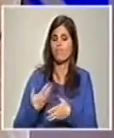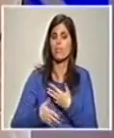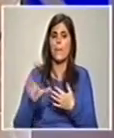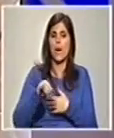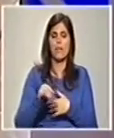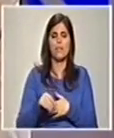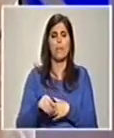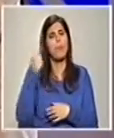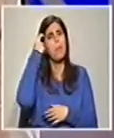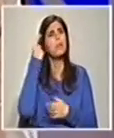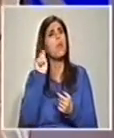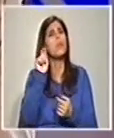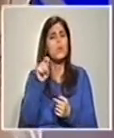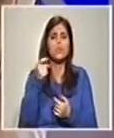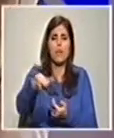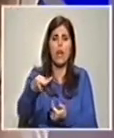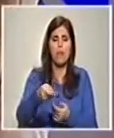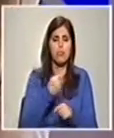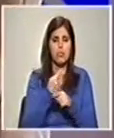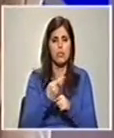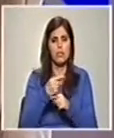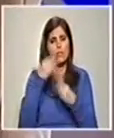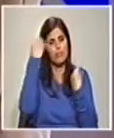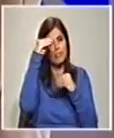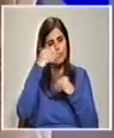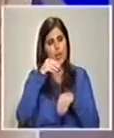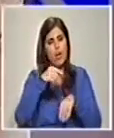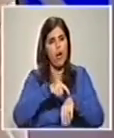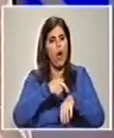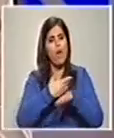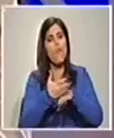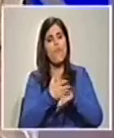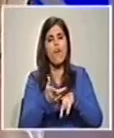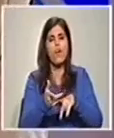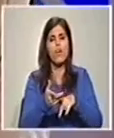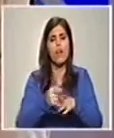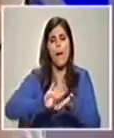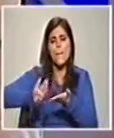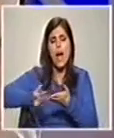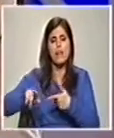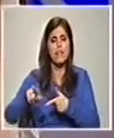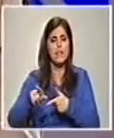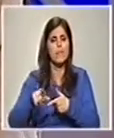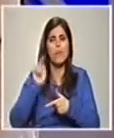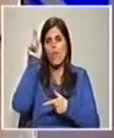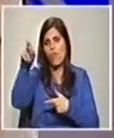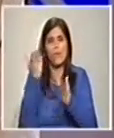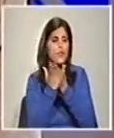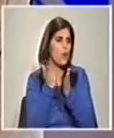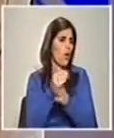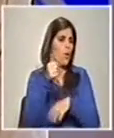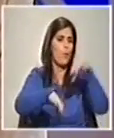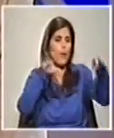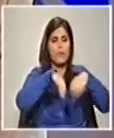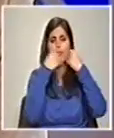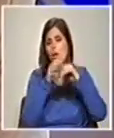contar os minutos que estamos ou porque vamos fazer uma formação fora de horas para uma escola ou para uma instituição ou para um bairro social ou para outro sítio qualquer,